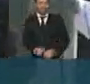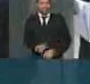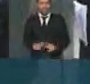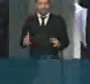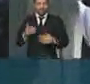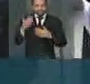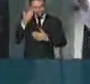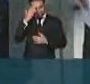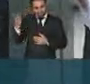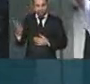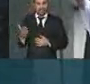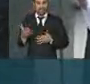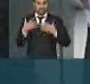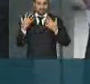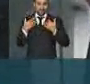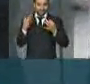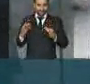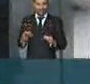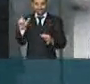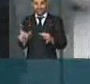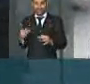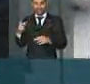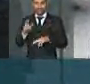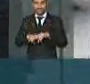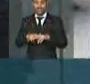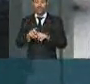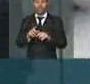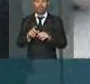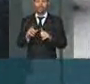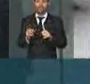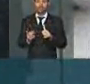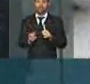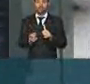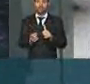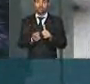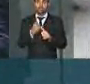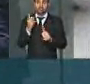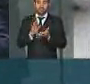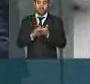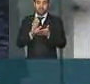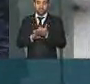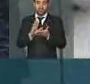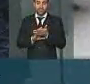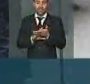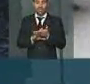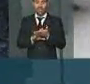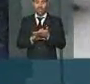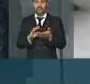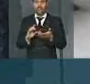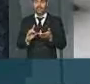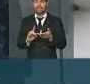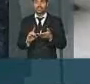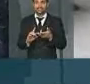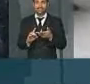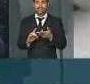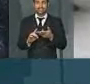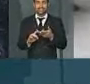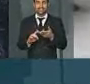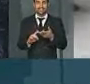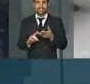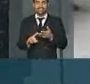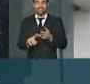alegra, eu queria, em primeiro lugar, aplaudir a vossa decisão de não colocar a resolução hoje já que os vetos